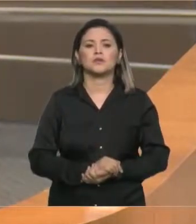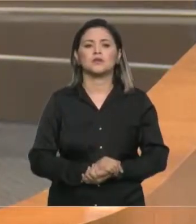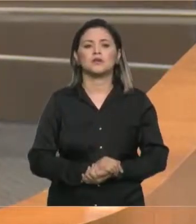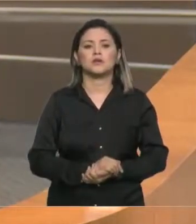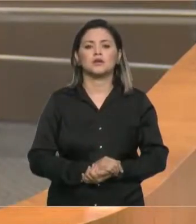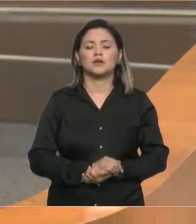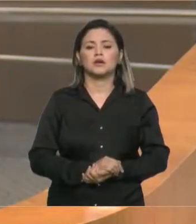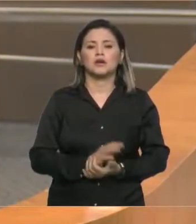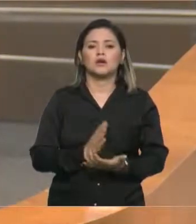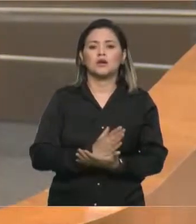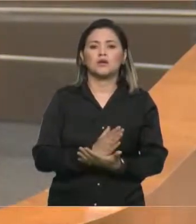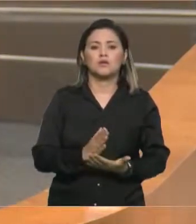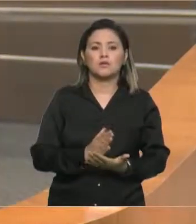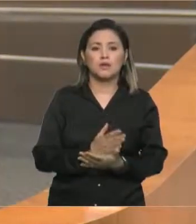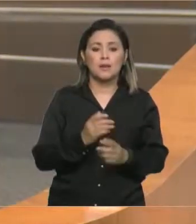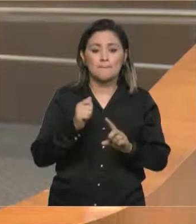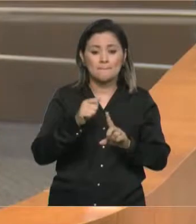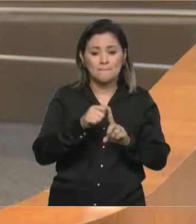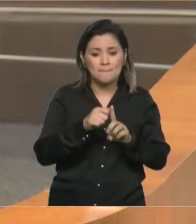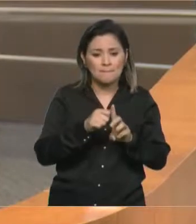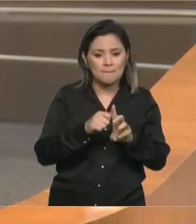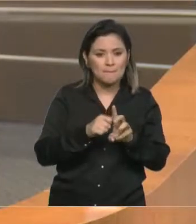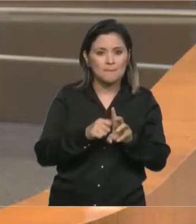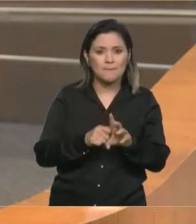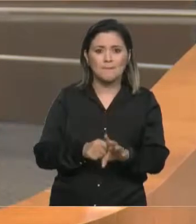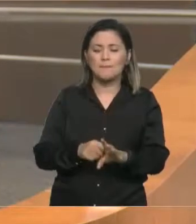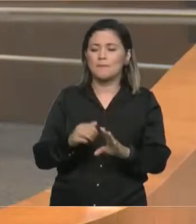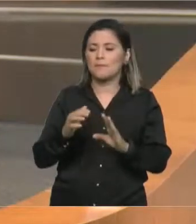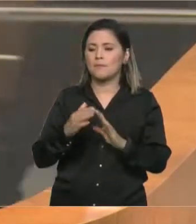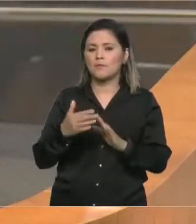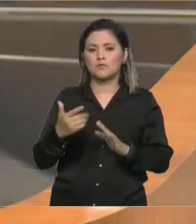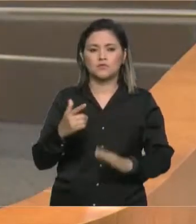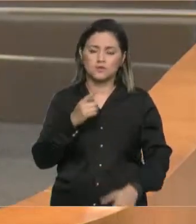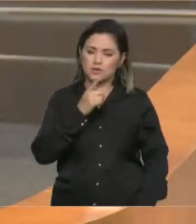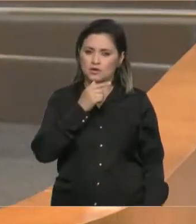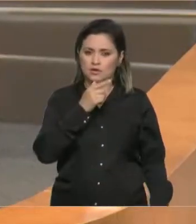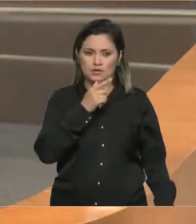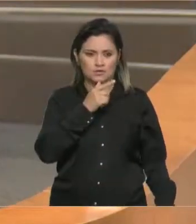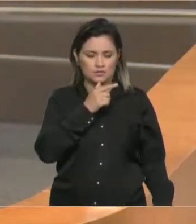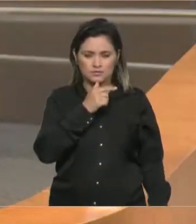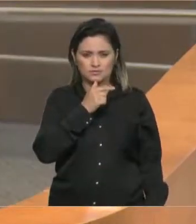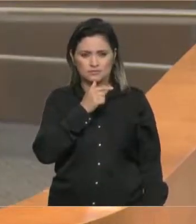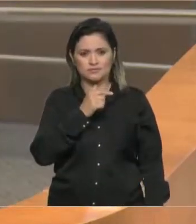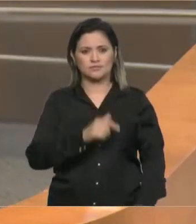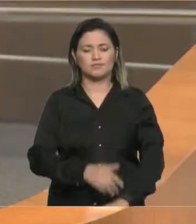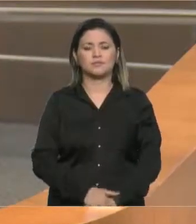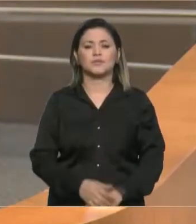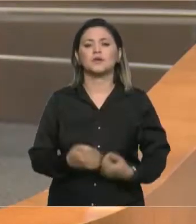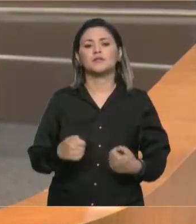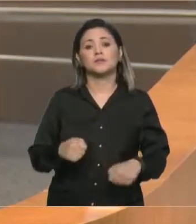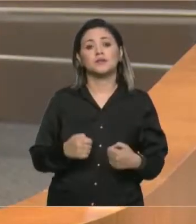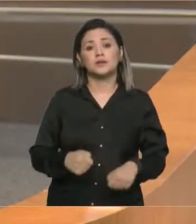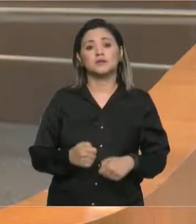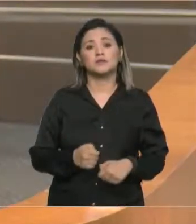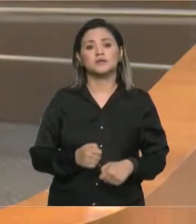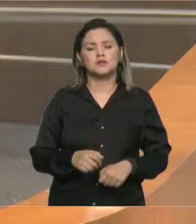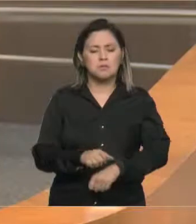alguma por meses e são obrigados a fazer tomar banho e